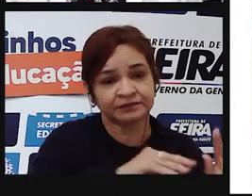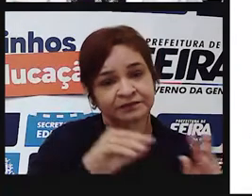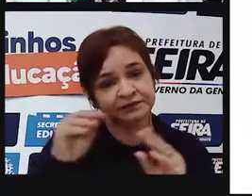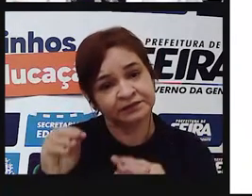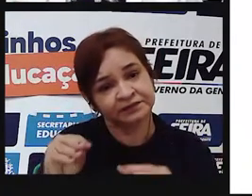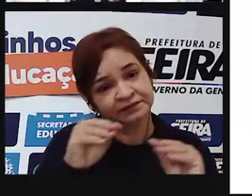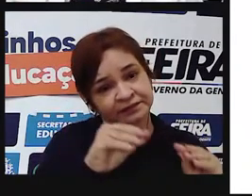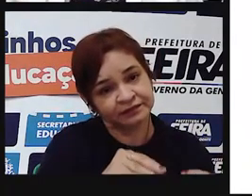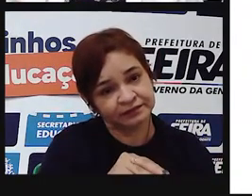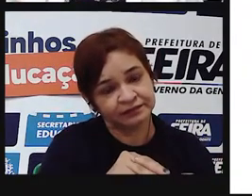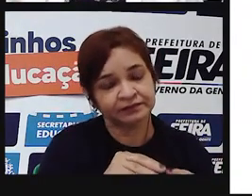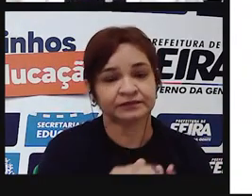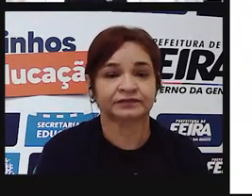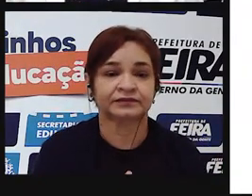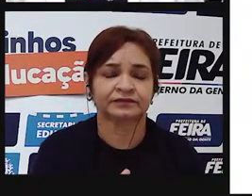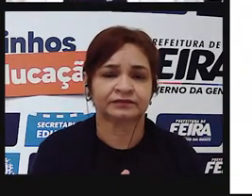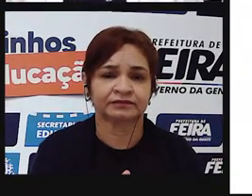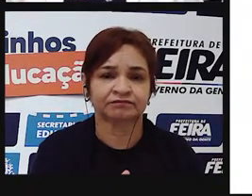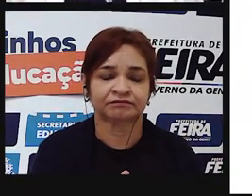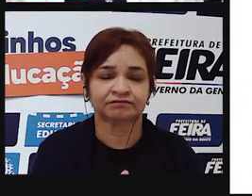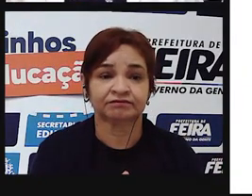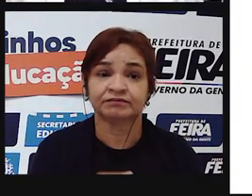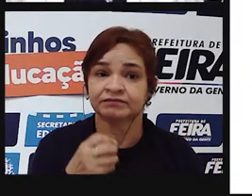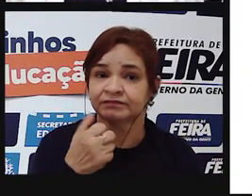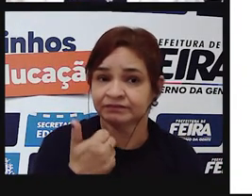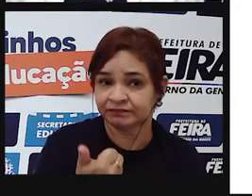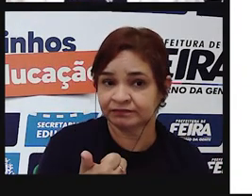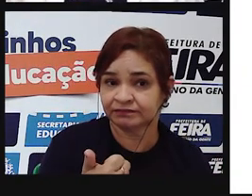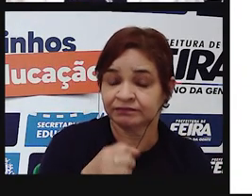cidade. E como sugestão,